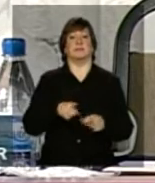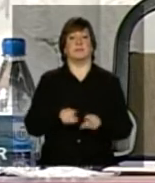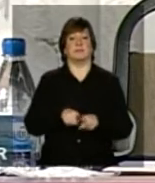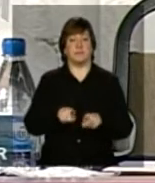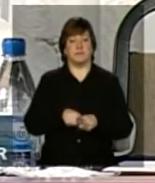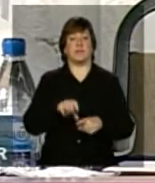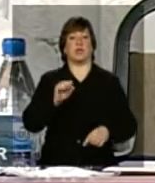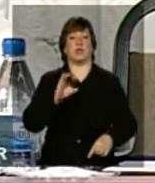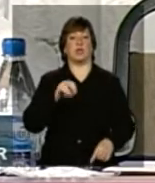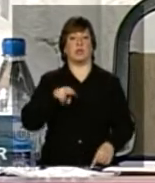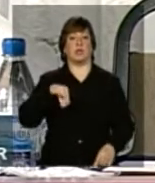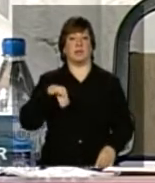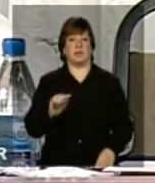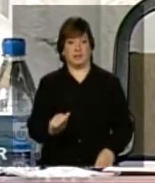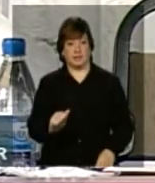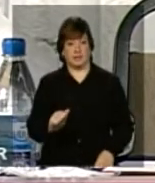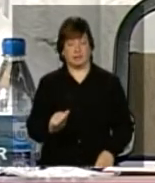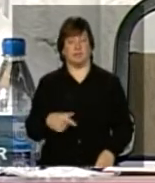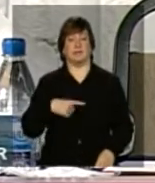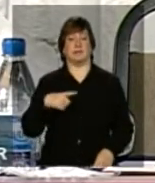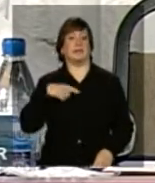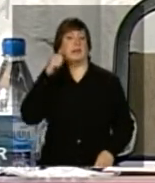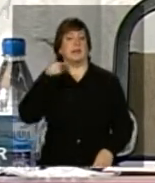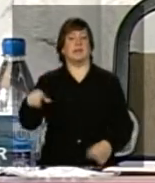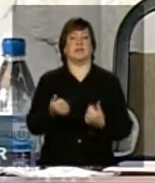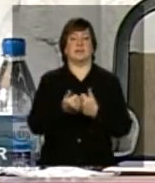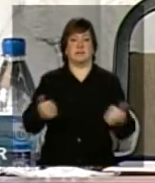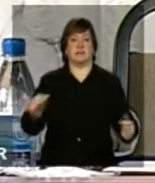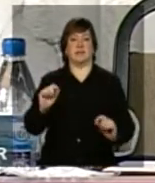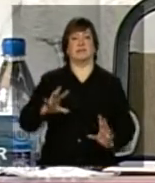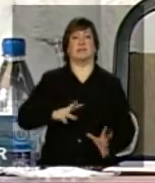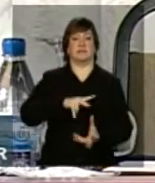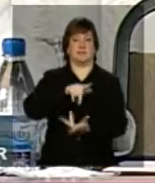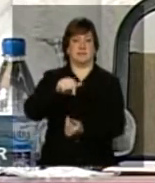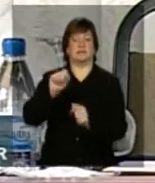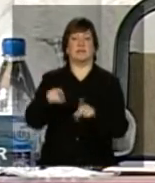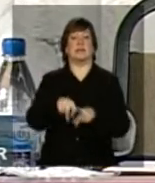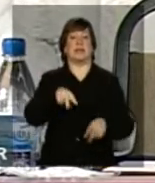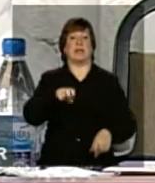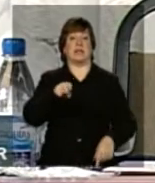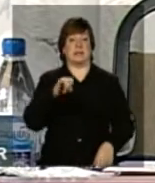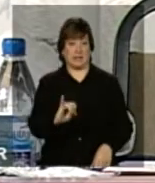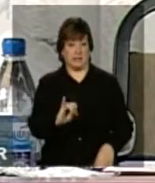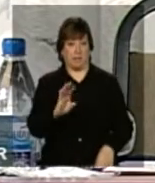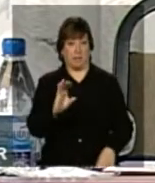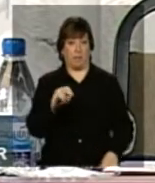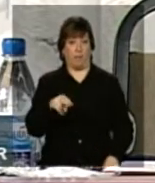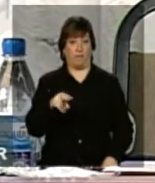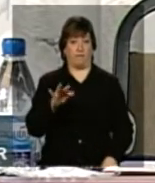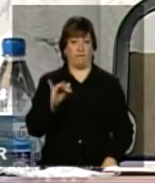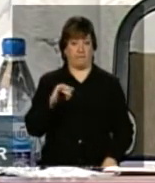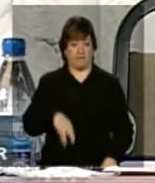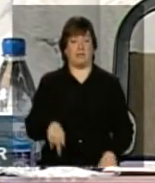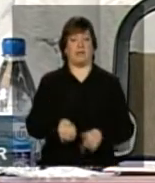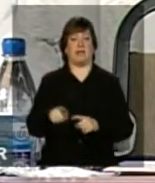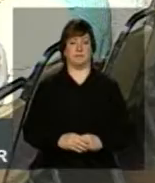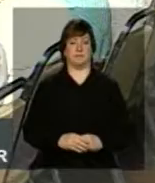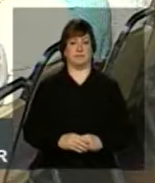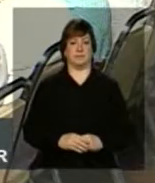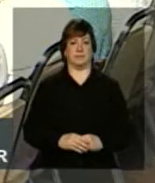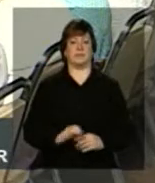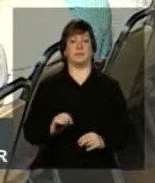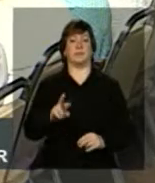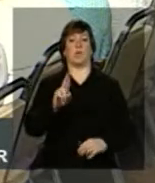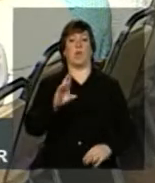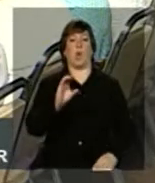a Sônia Malheiros, que é assessora internacional, o Ney Bonfim, que é assessor de comunicação,